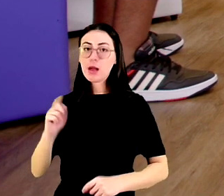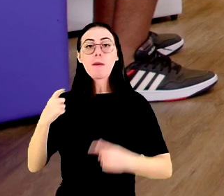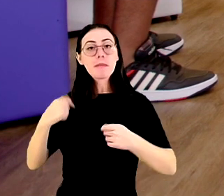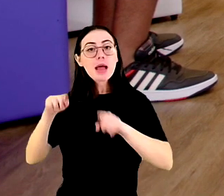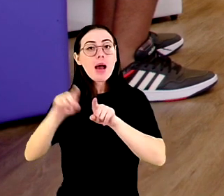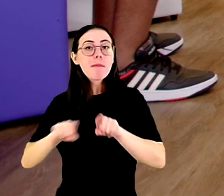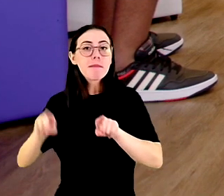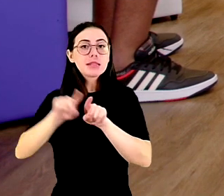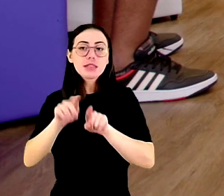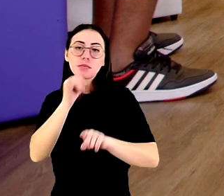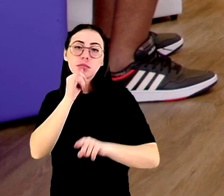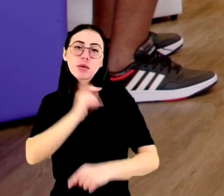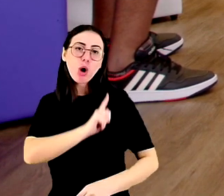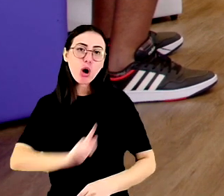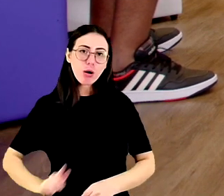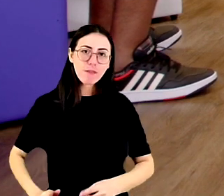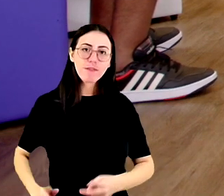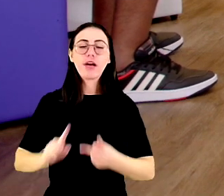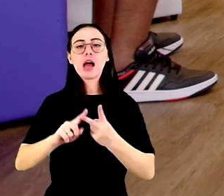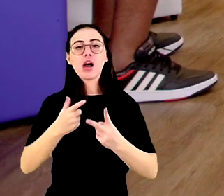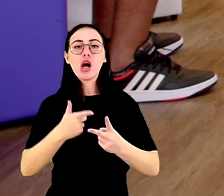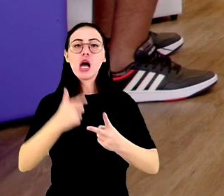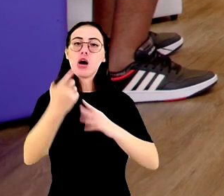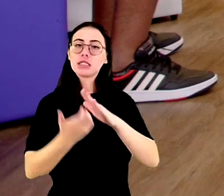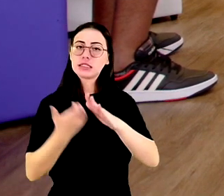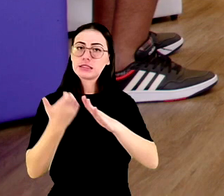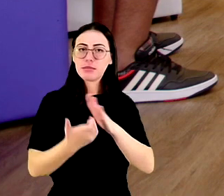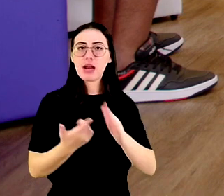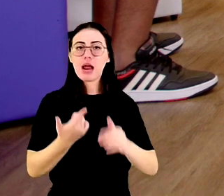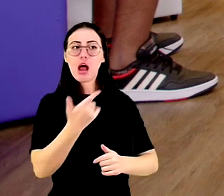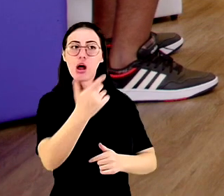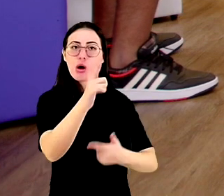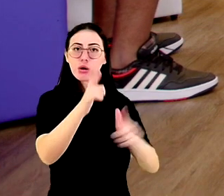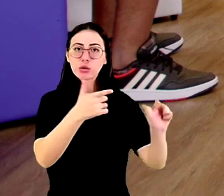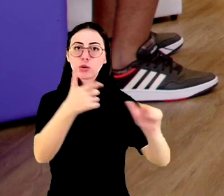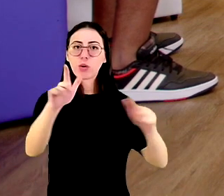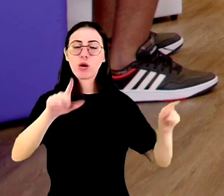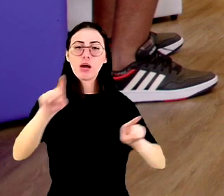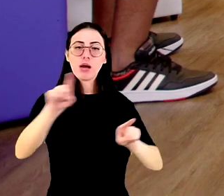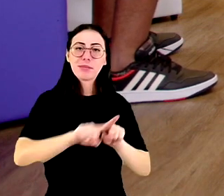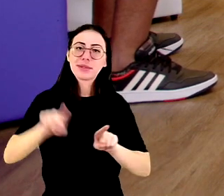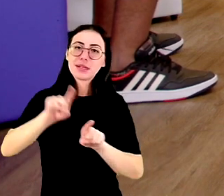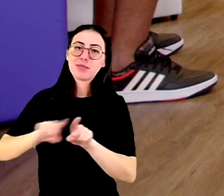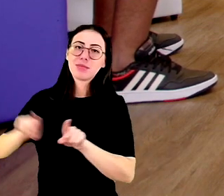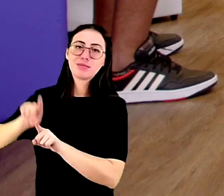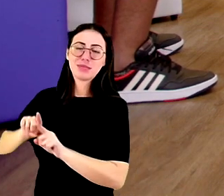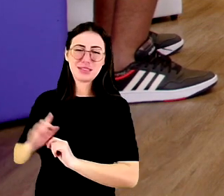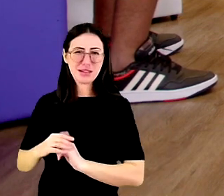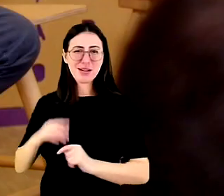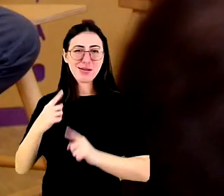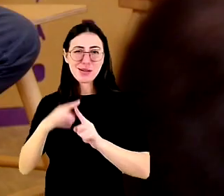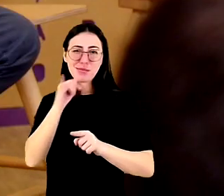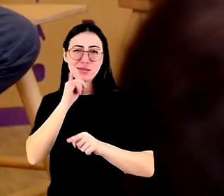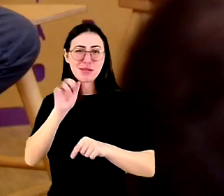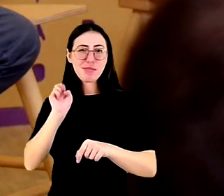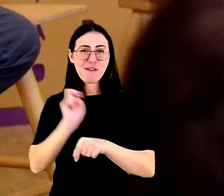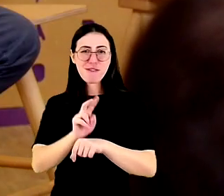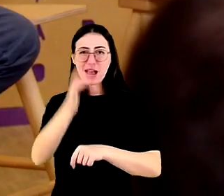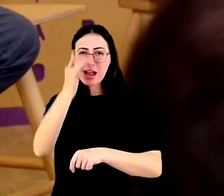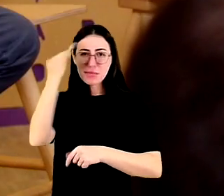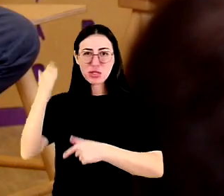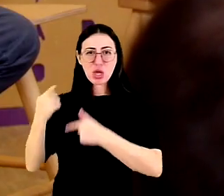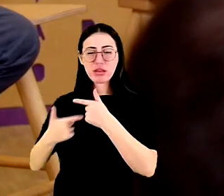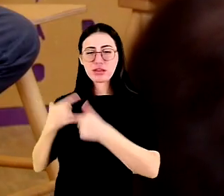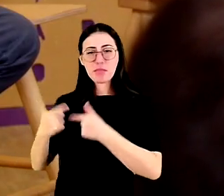inclusão digital como vocês têm. Porque não é só ocupar essas vagas com as pessoas óbvias, com as pessoas que estão vindo dos mesmos lugares. Né?